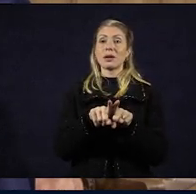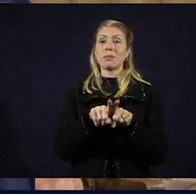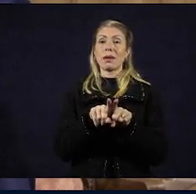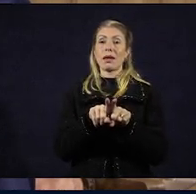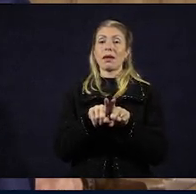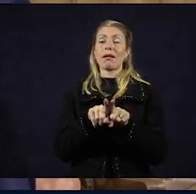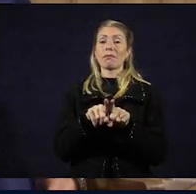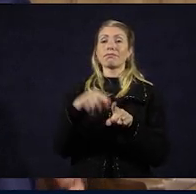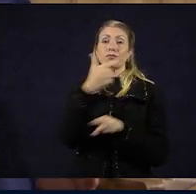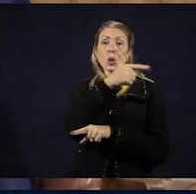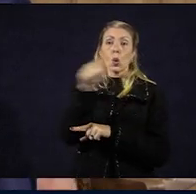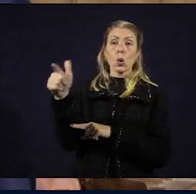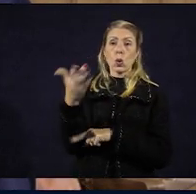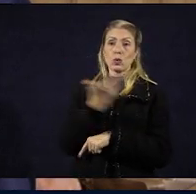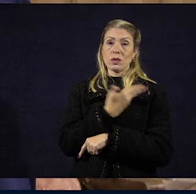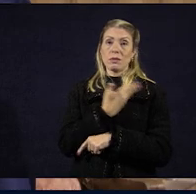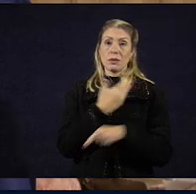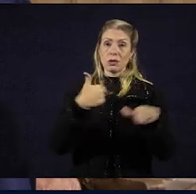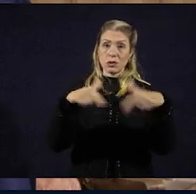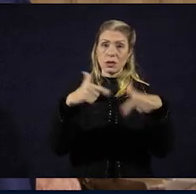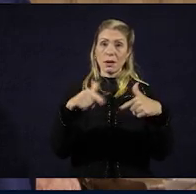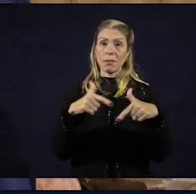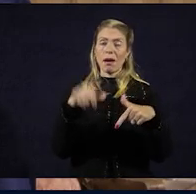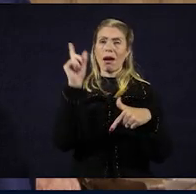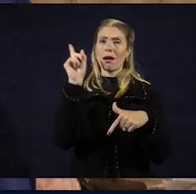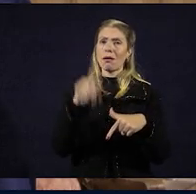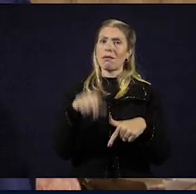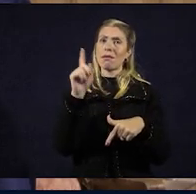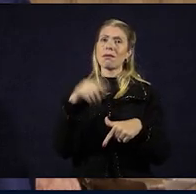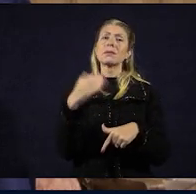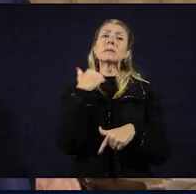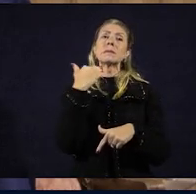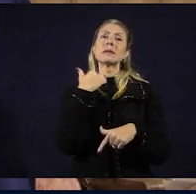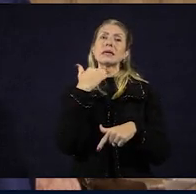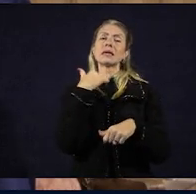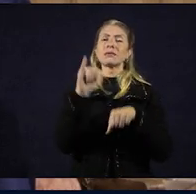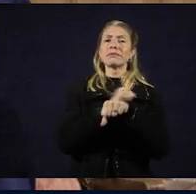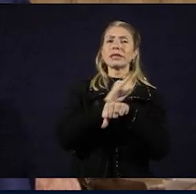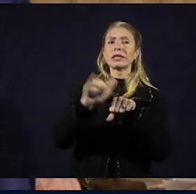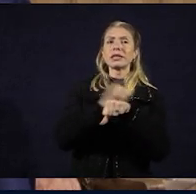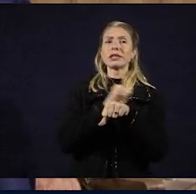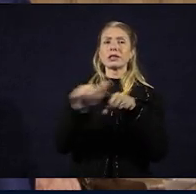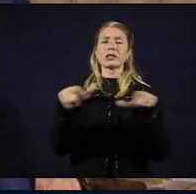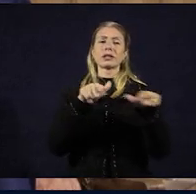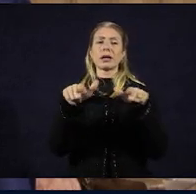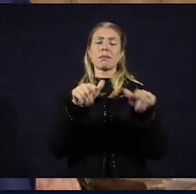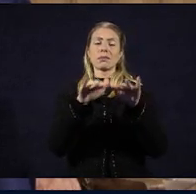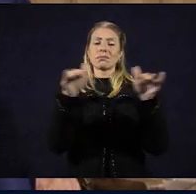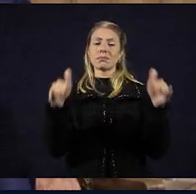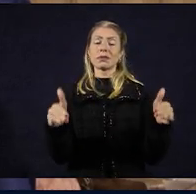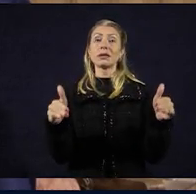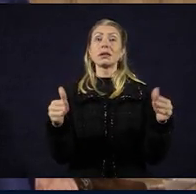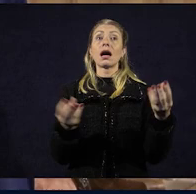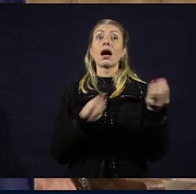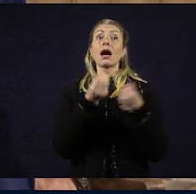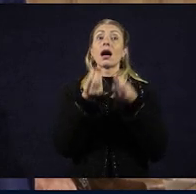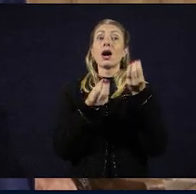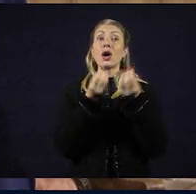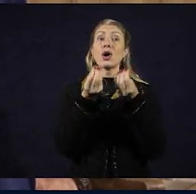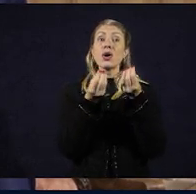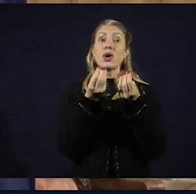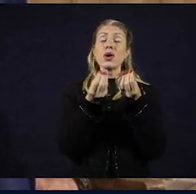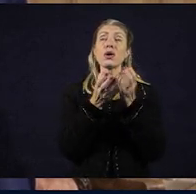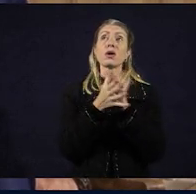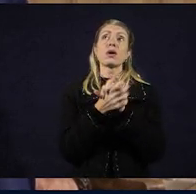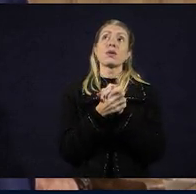Mansueto e é uma das brilhantes Lá do banco como estrategista da mesa é bom indo